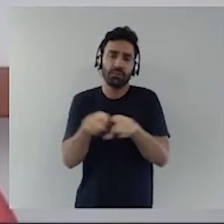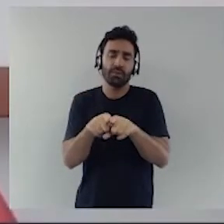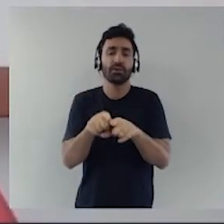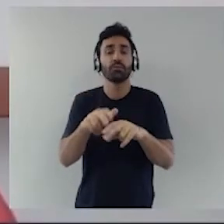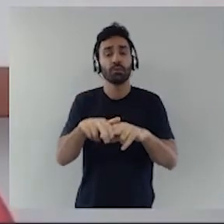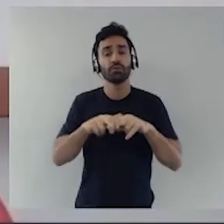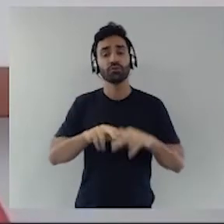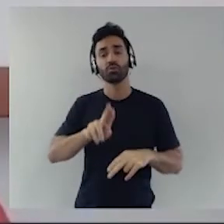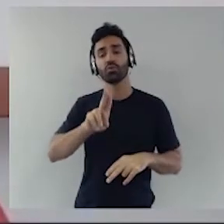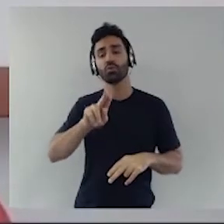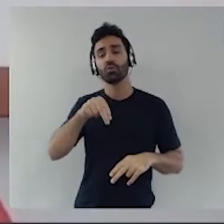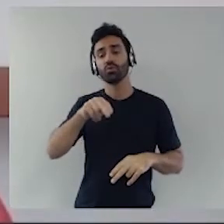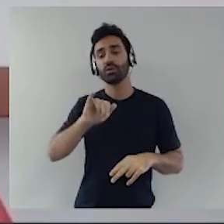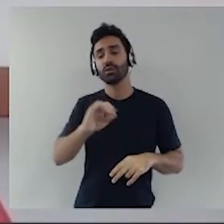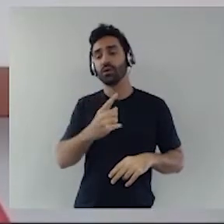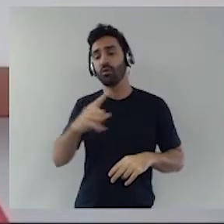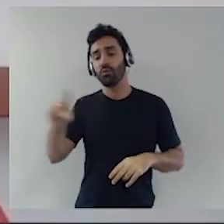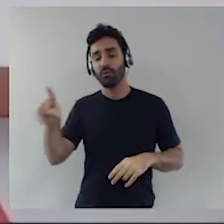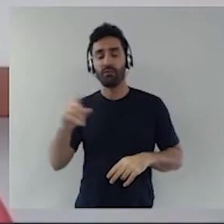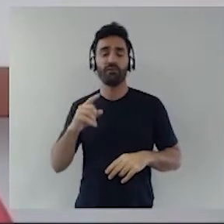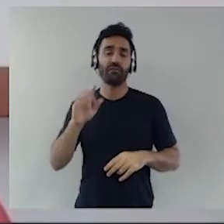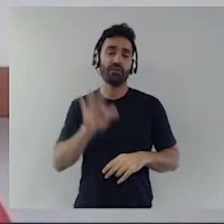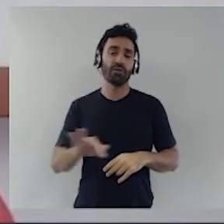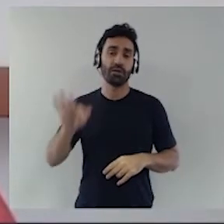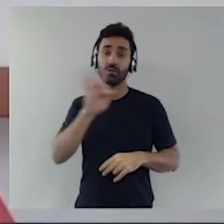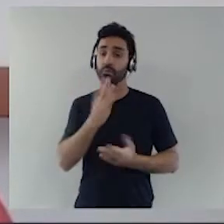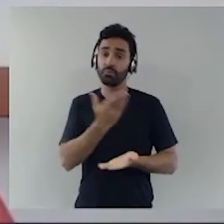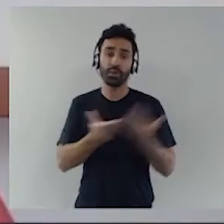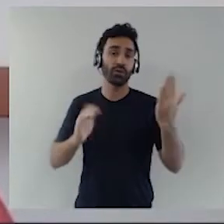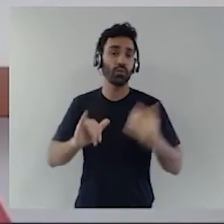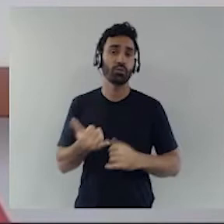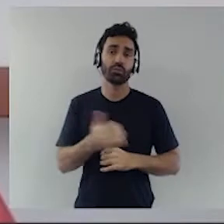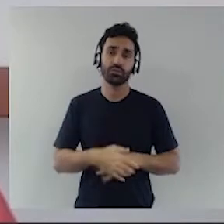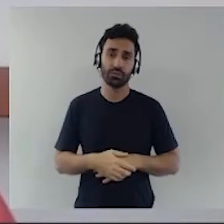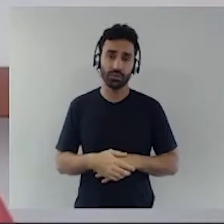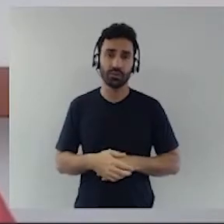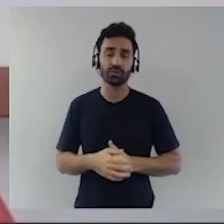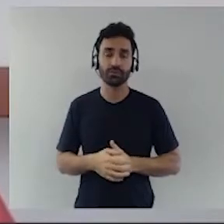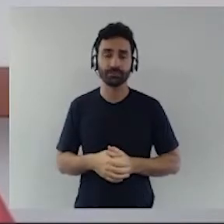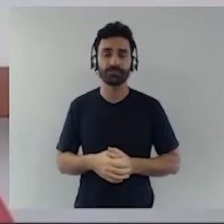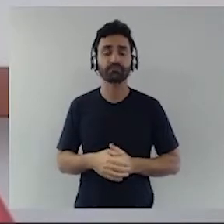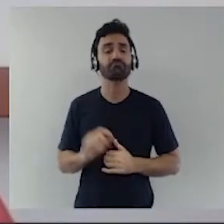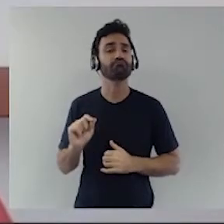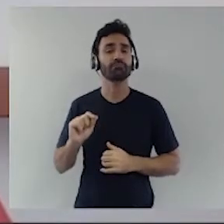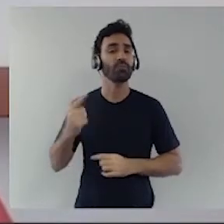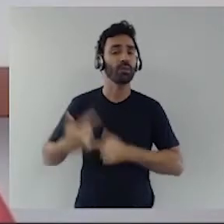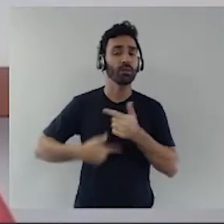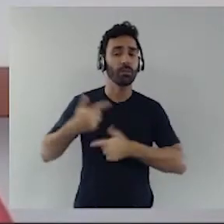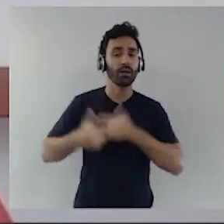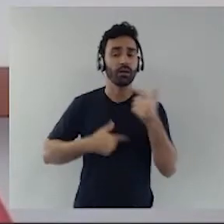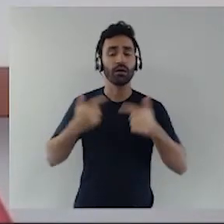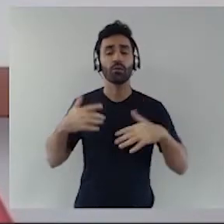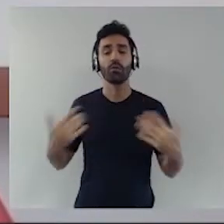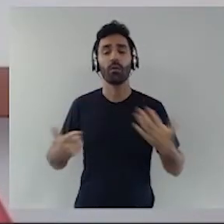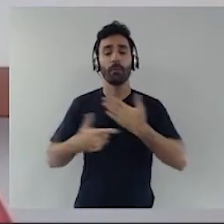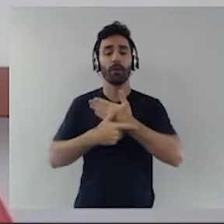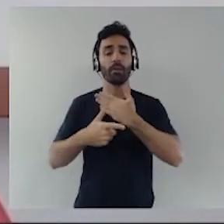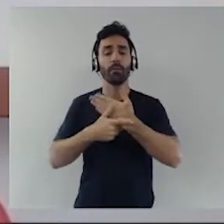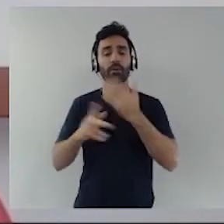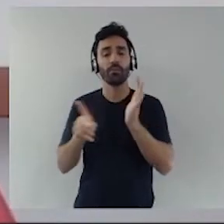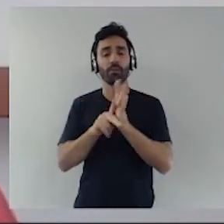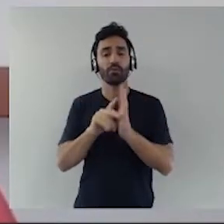união federal a perdeu uma oportunidade nestes eventos recentes de trabalhar o seu papel de